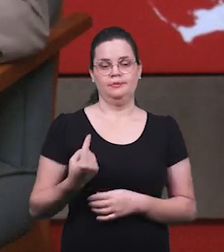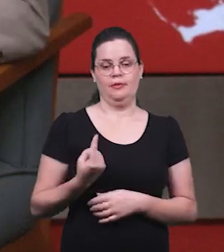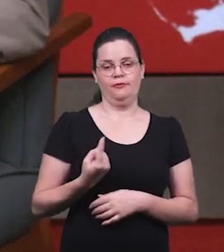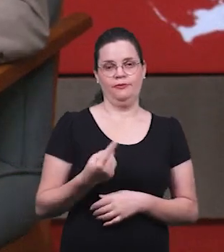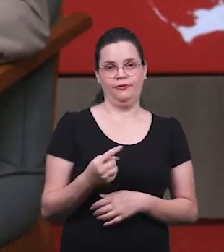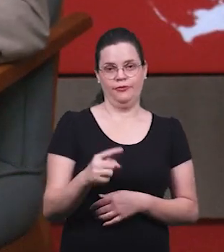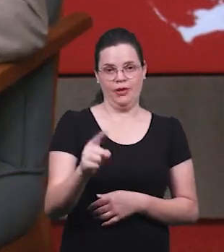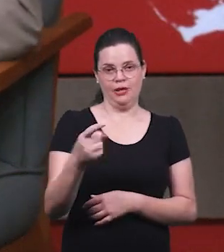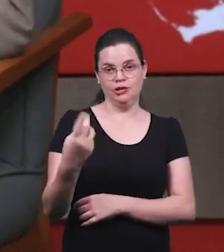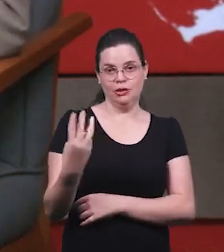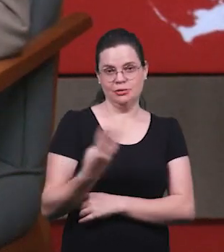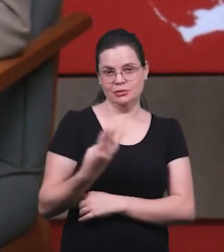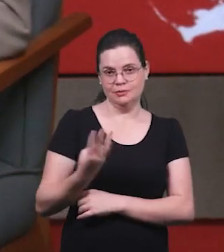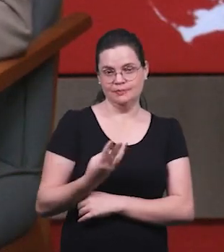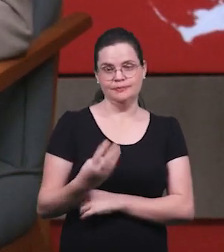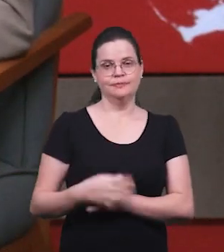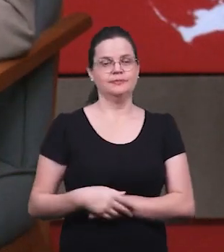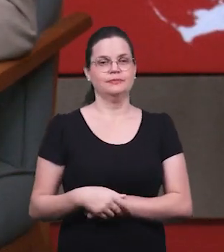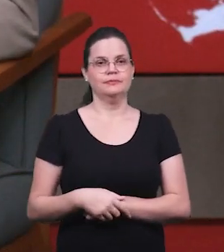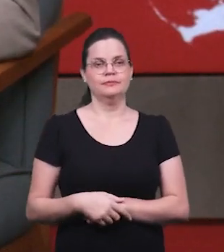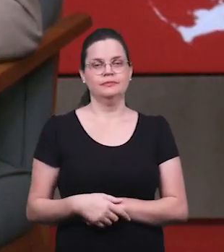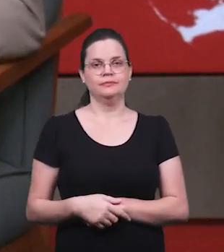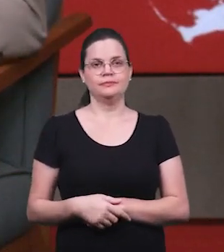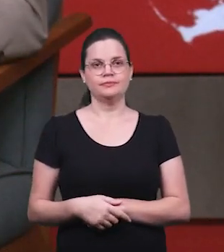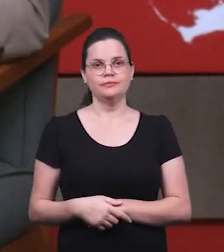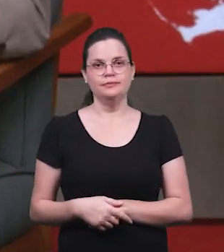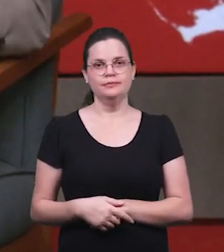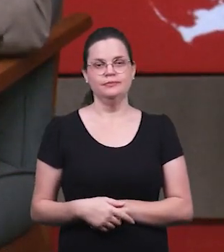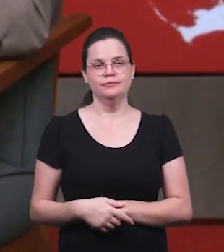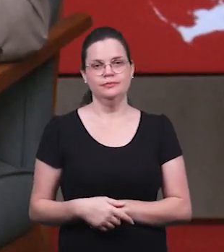terceira viagem é uma viagem onde ele